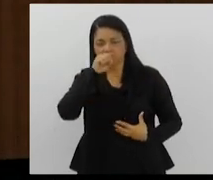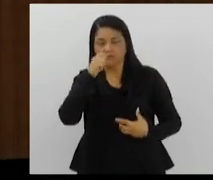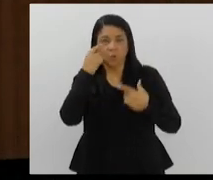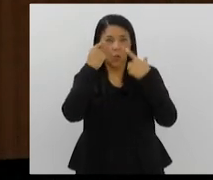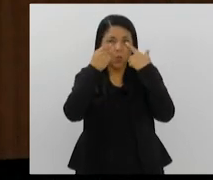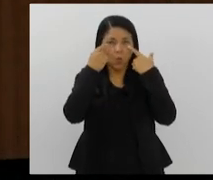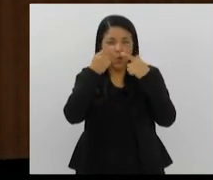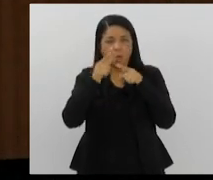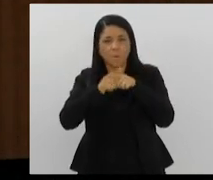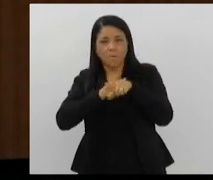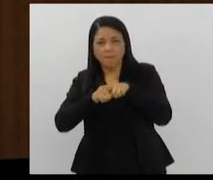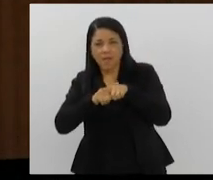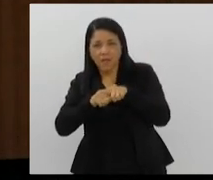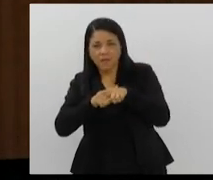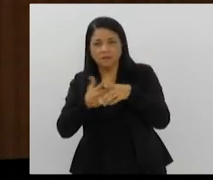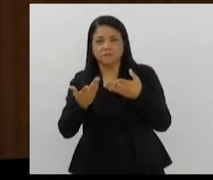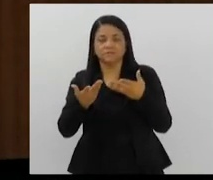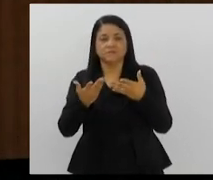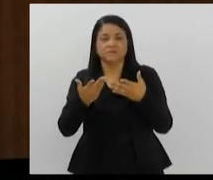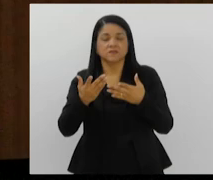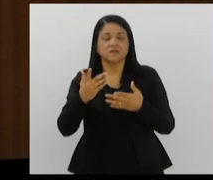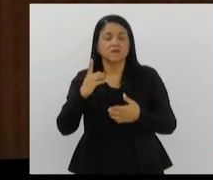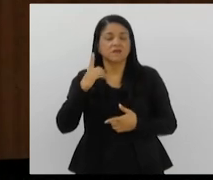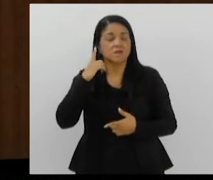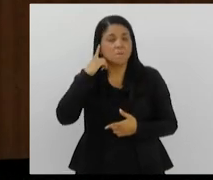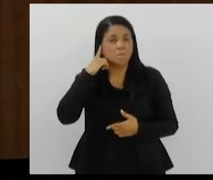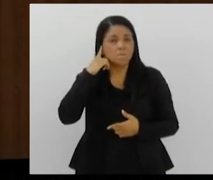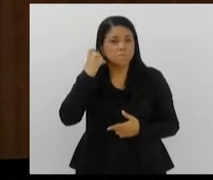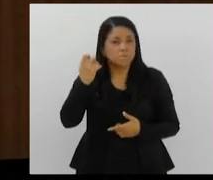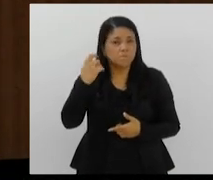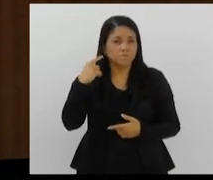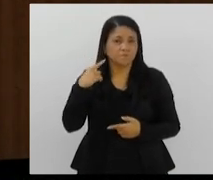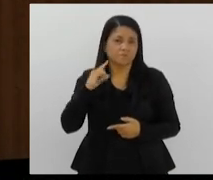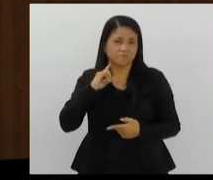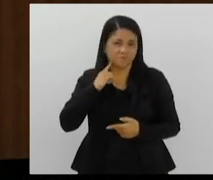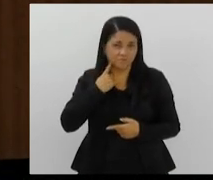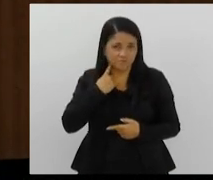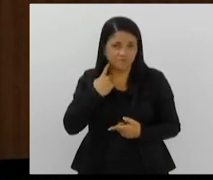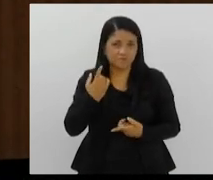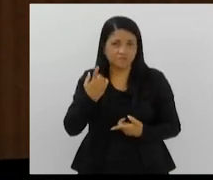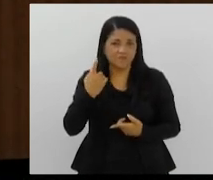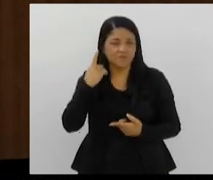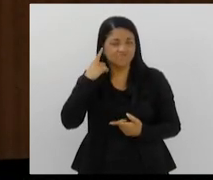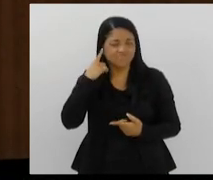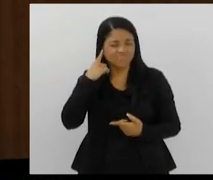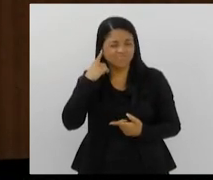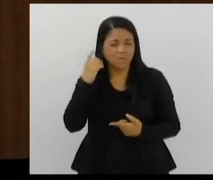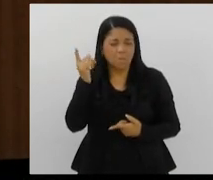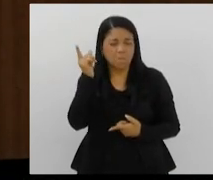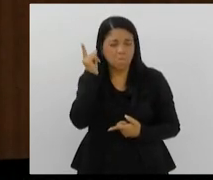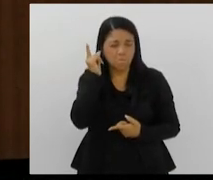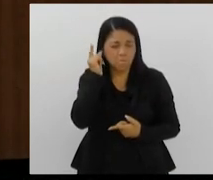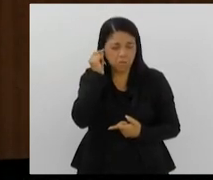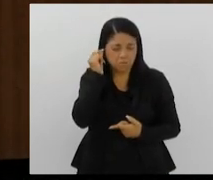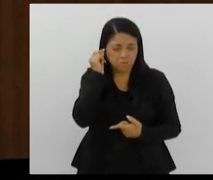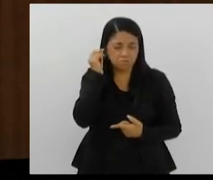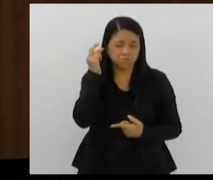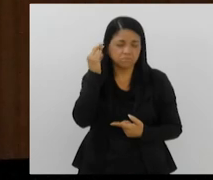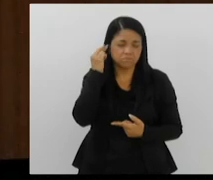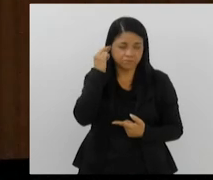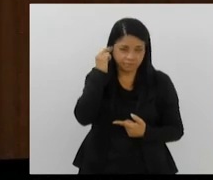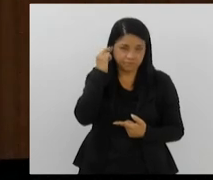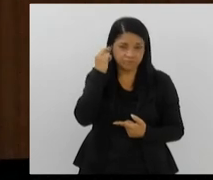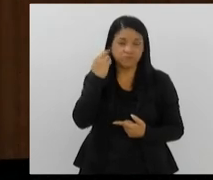pele. E a poluição sonora acaba com os tímpanos, ensurdece a população,